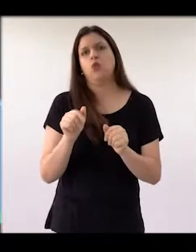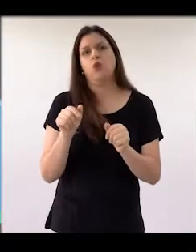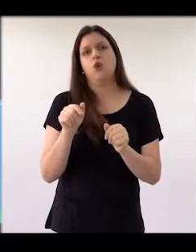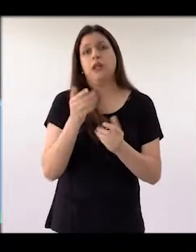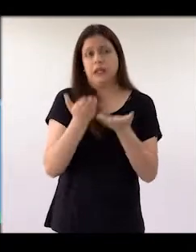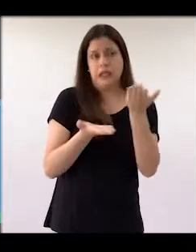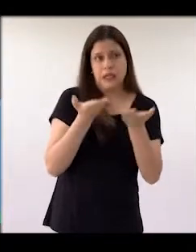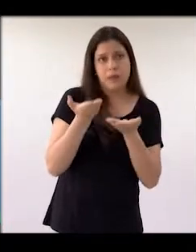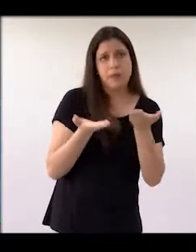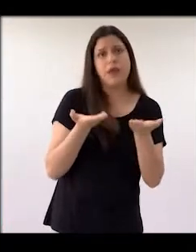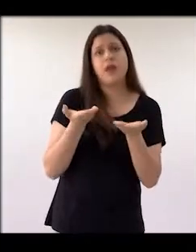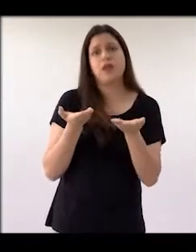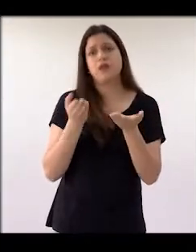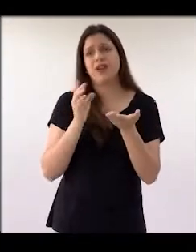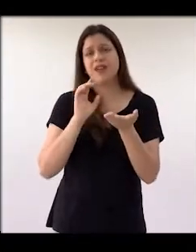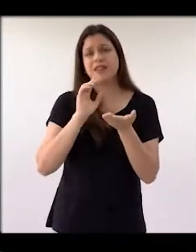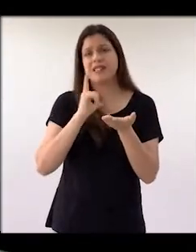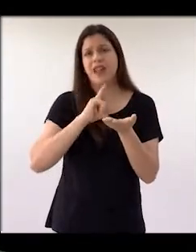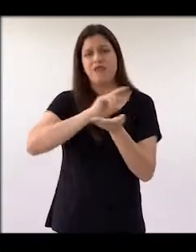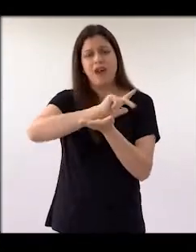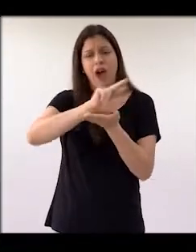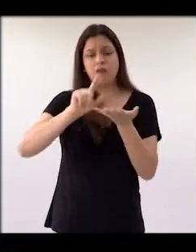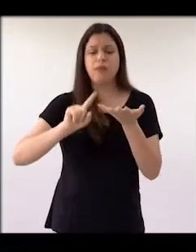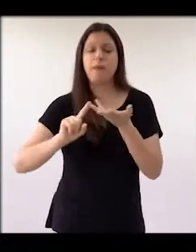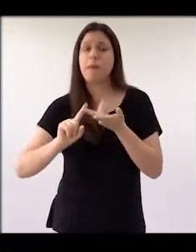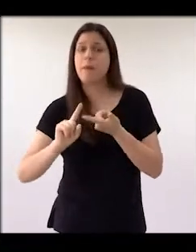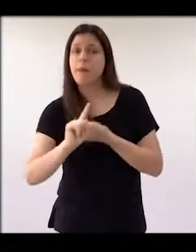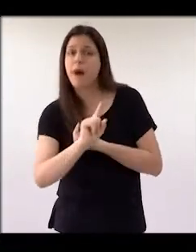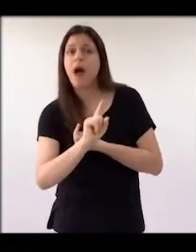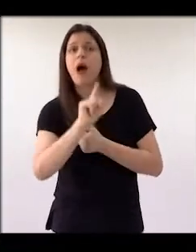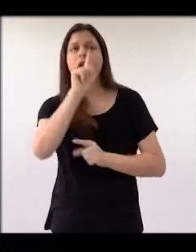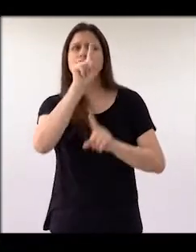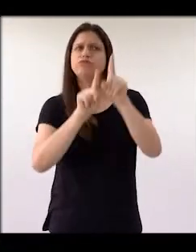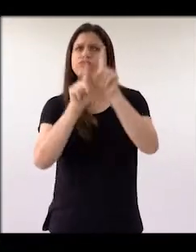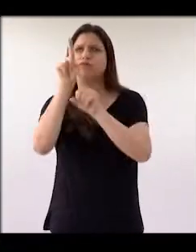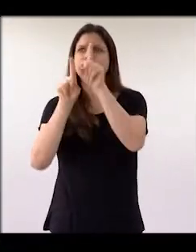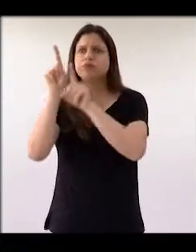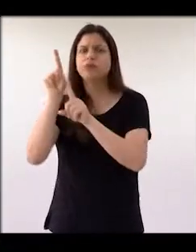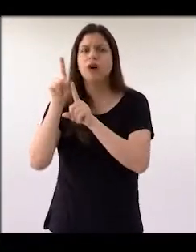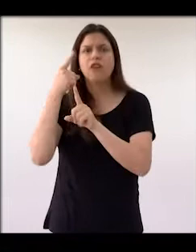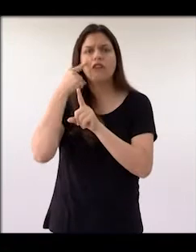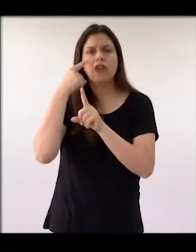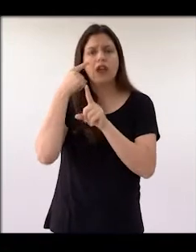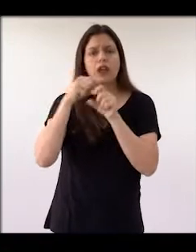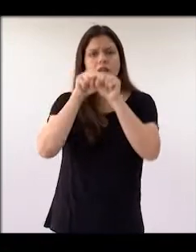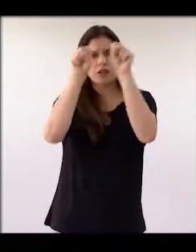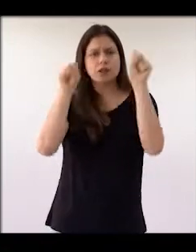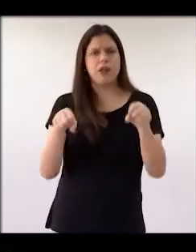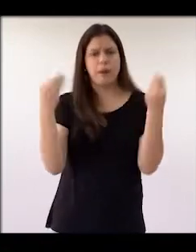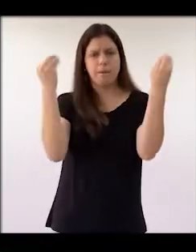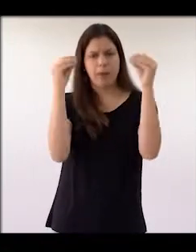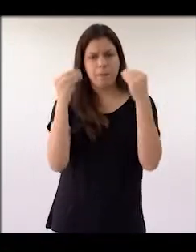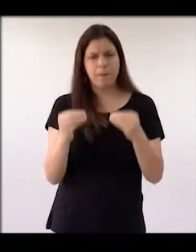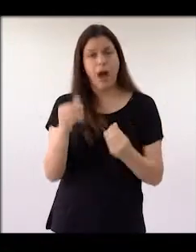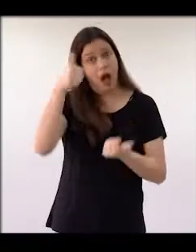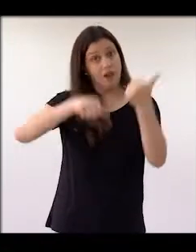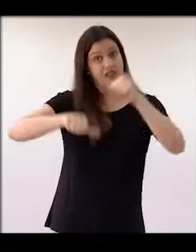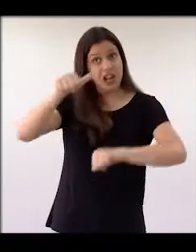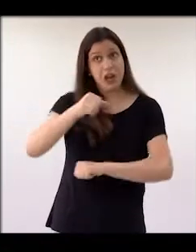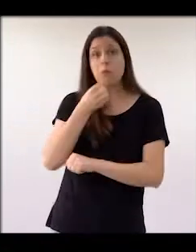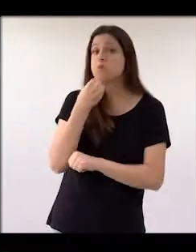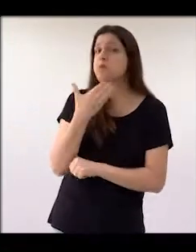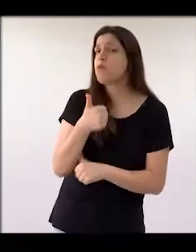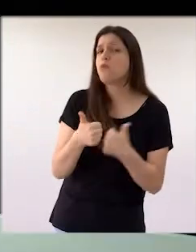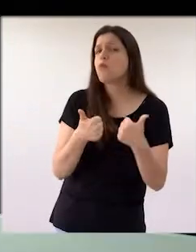o fornecimento, não só o tratamento. Ali é um conjunto de indicadores, ou seja, dados, que vão caracterizar o sistema naquele momento para que eu possa avaliar